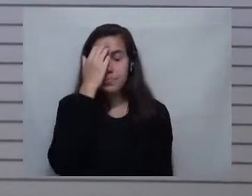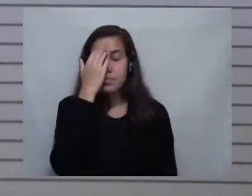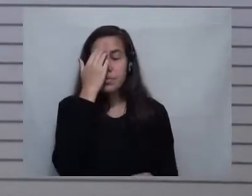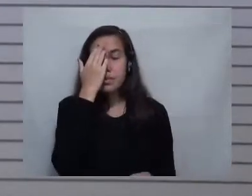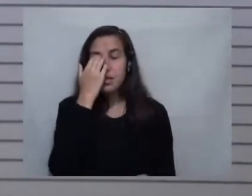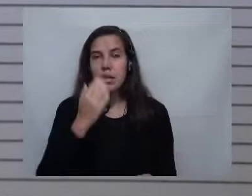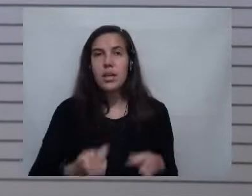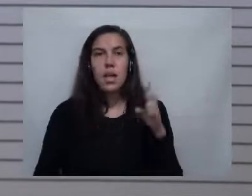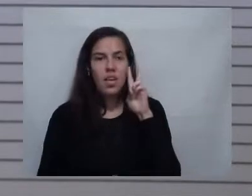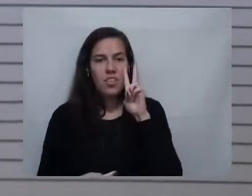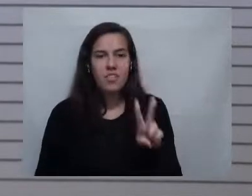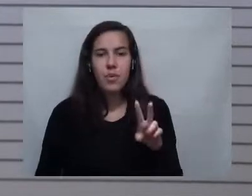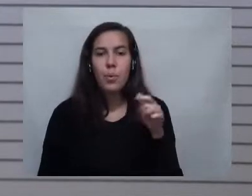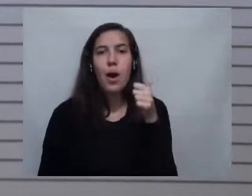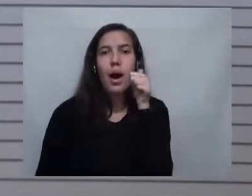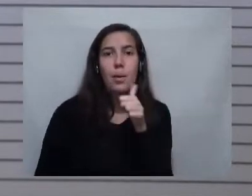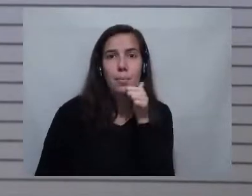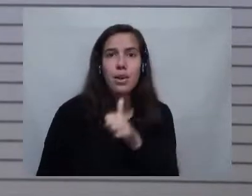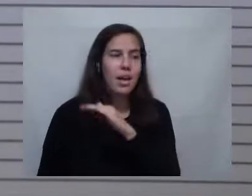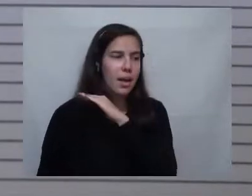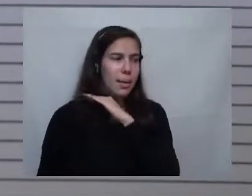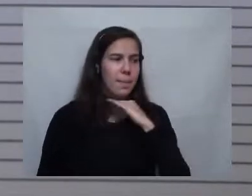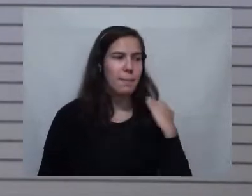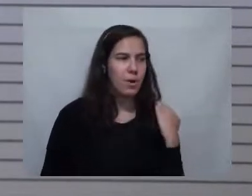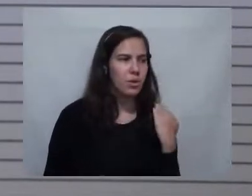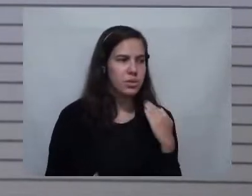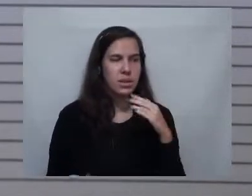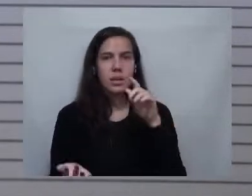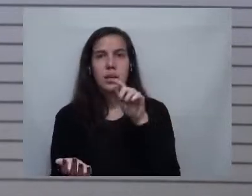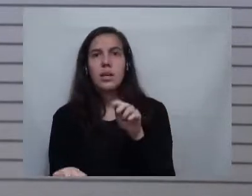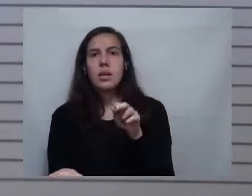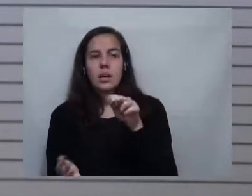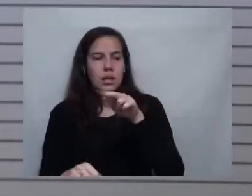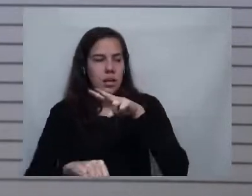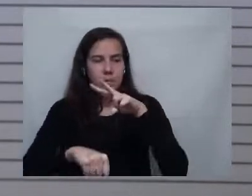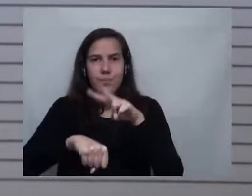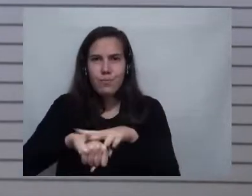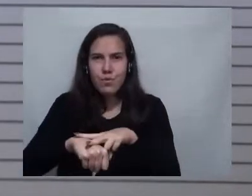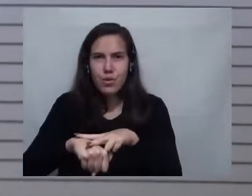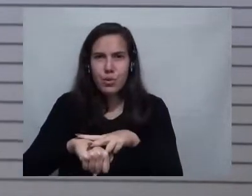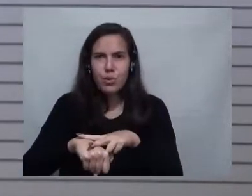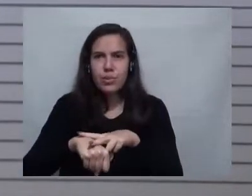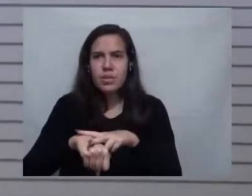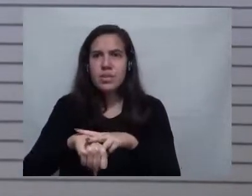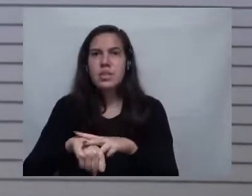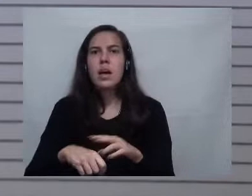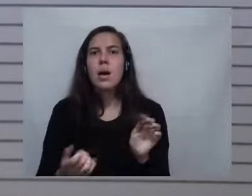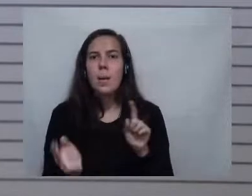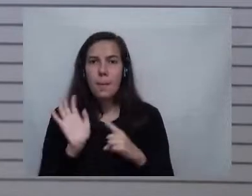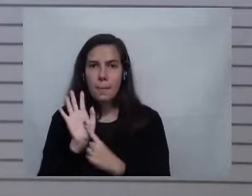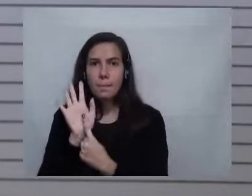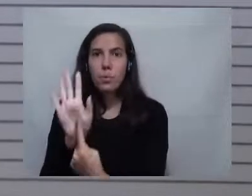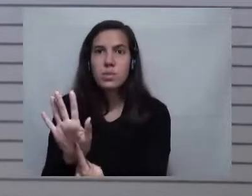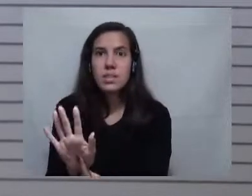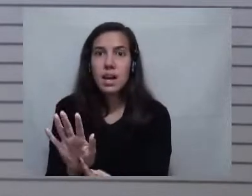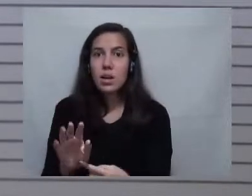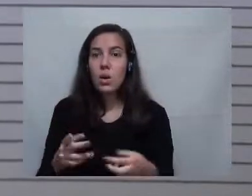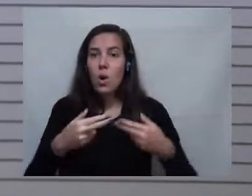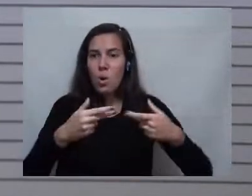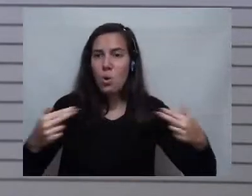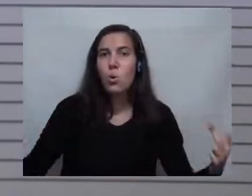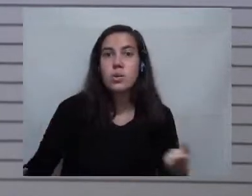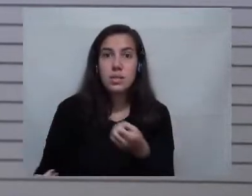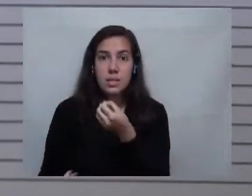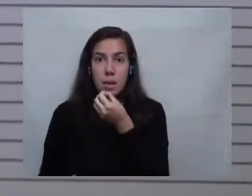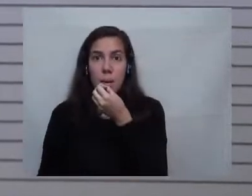e todas as viúvas o cercaram chorando e mostrando-lhe túnicas e vestidos que Docas fizeram enquanto estava com elas